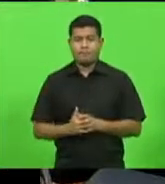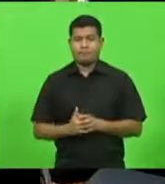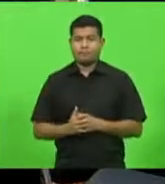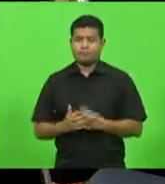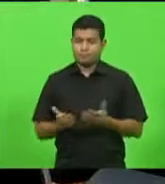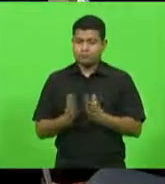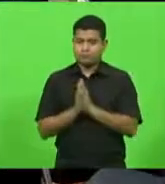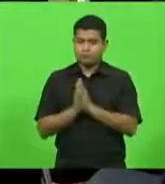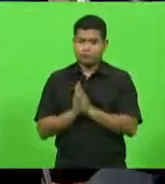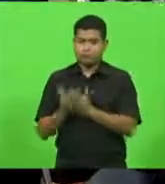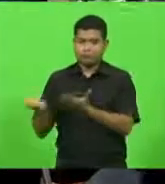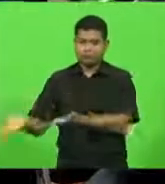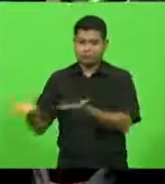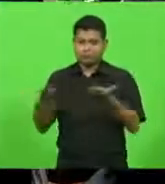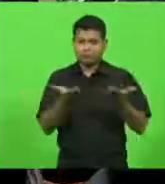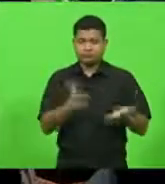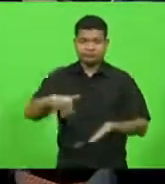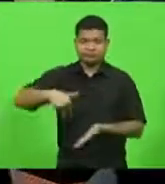governador.